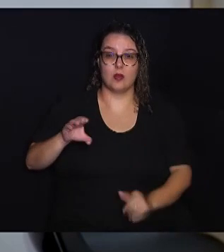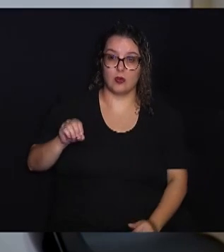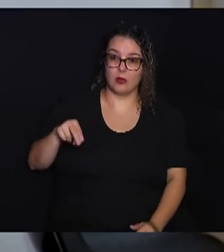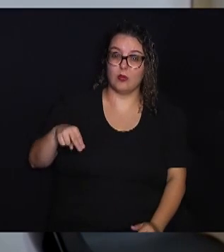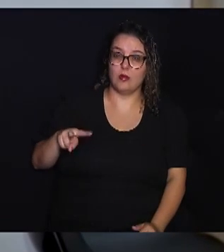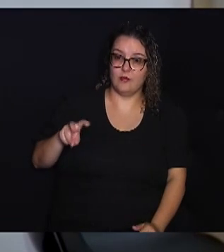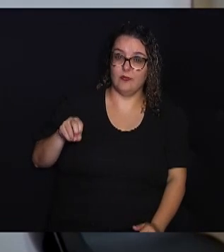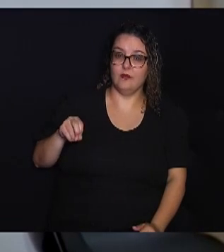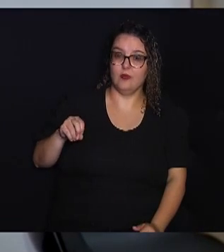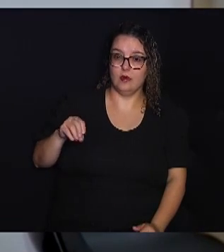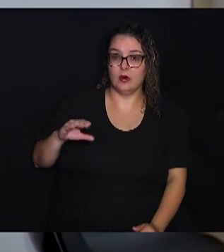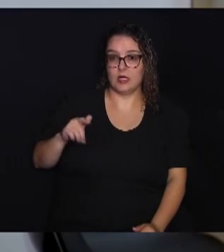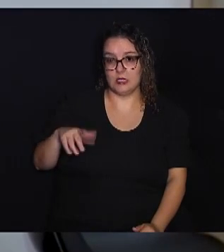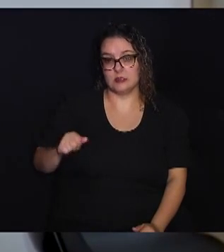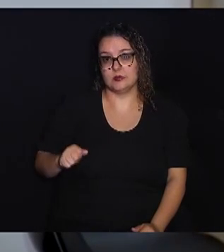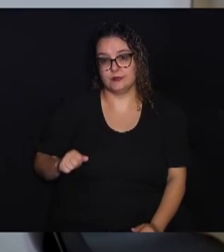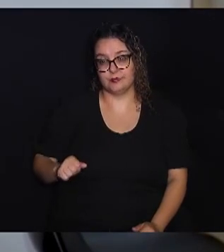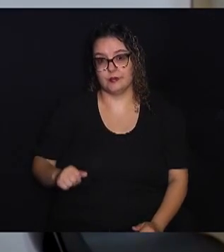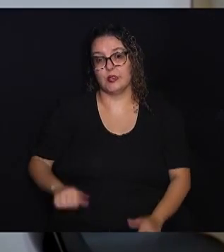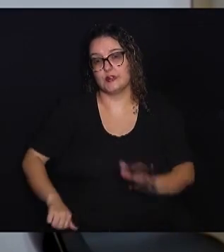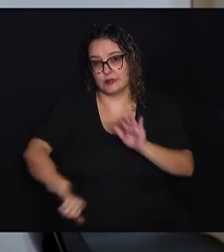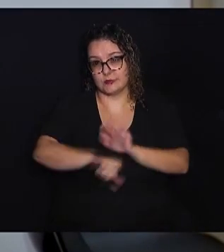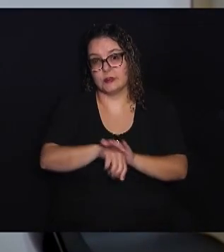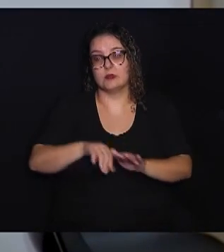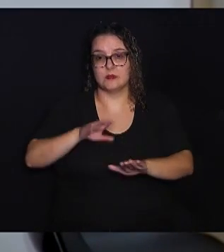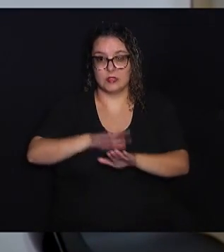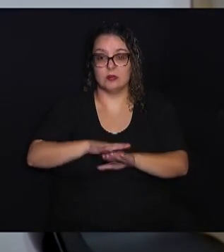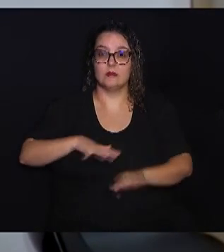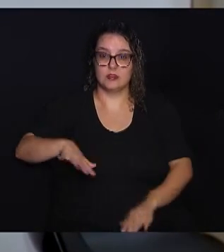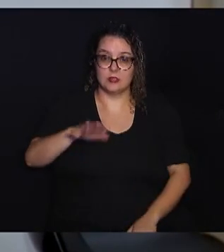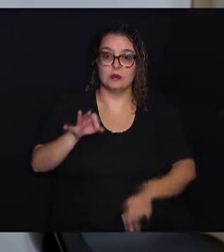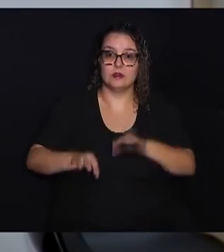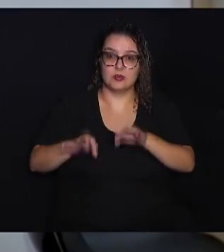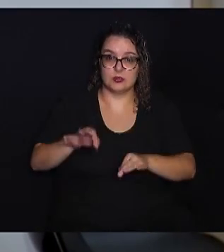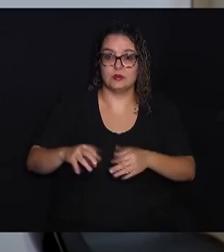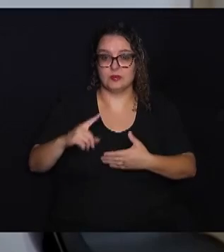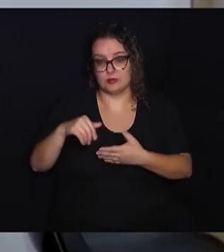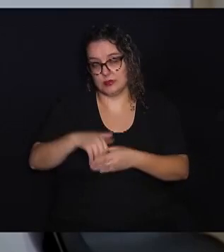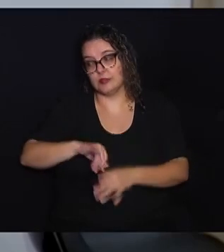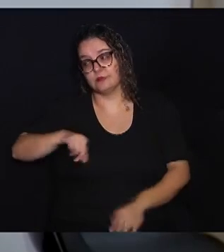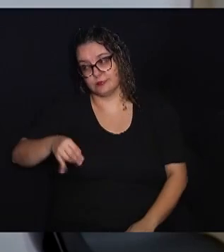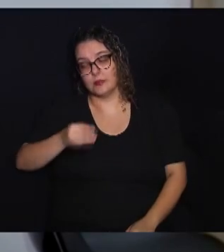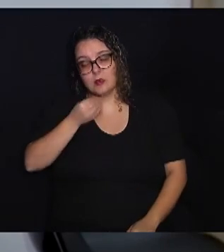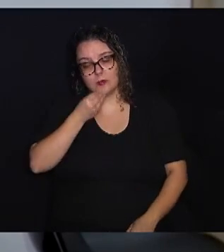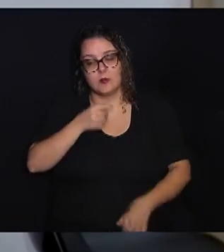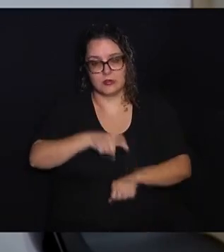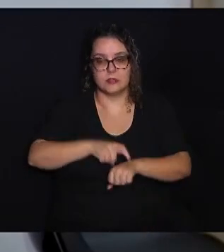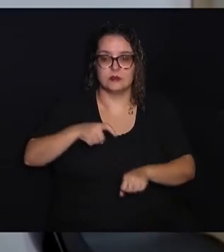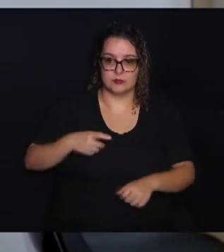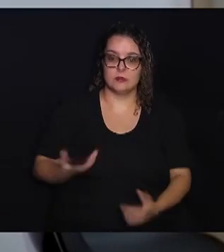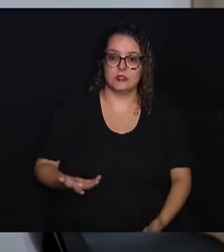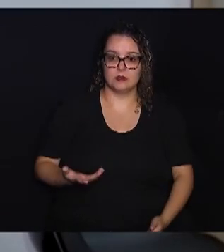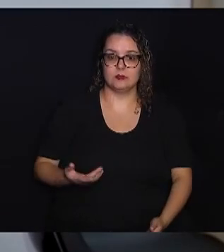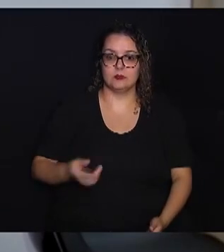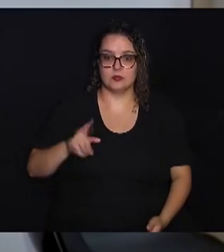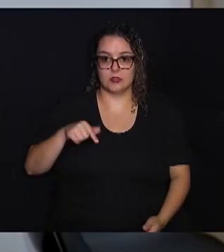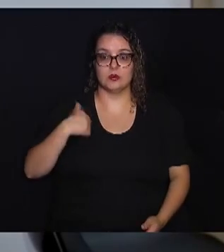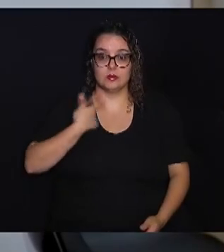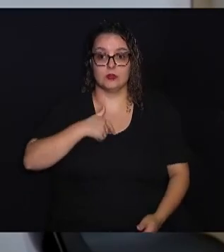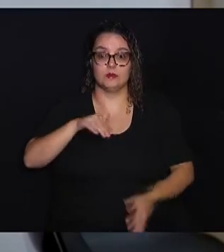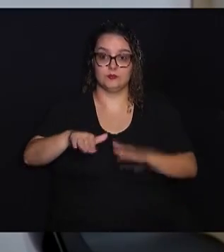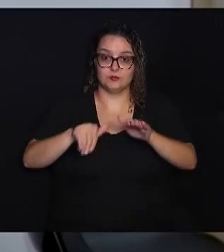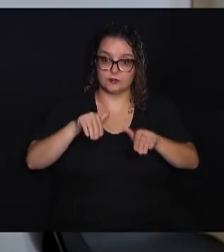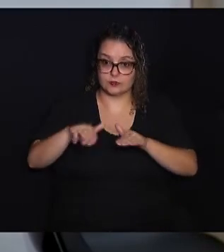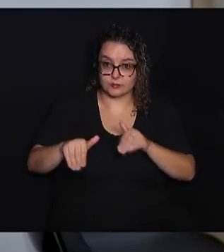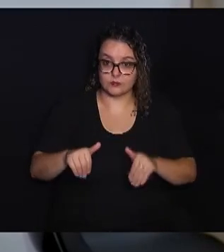bandidos atualmente eles estão atuando nessa parte da Justiça Eleitoral, se aproveitando desse momento, que a gente